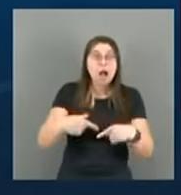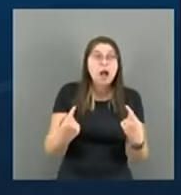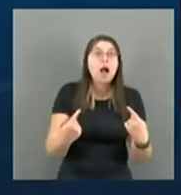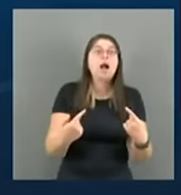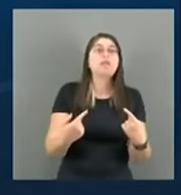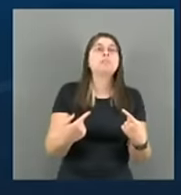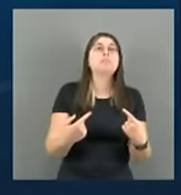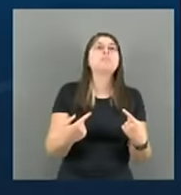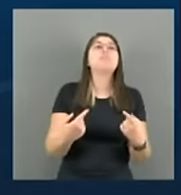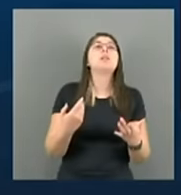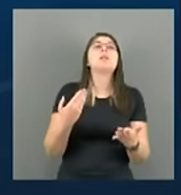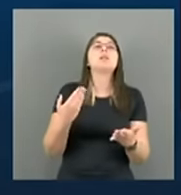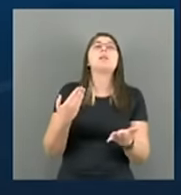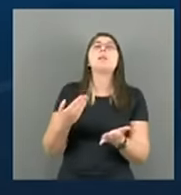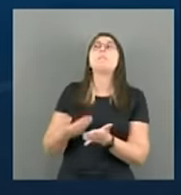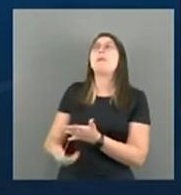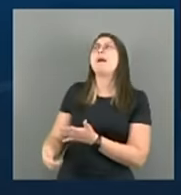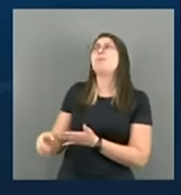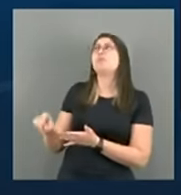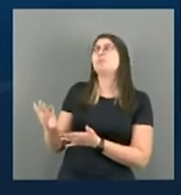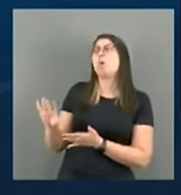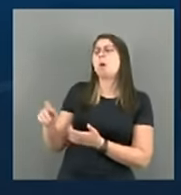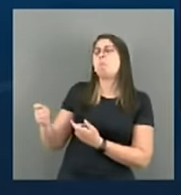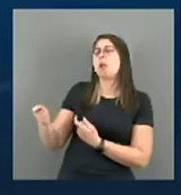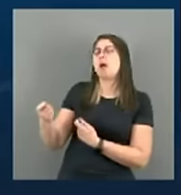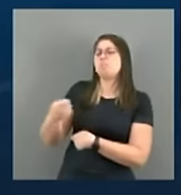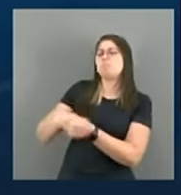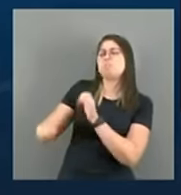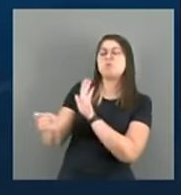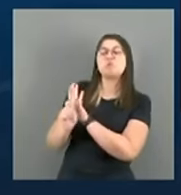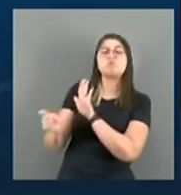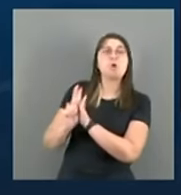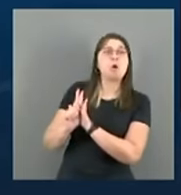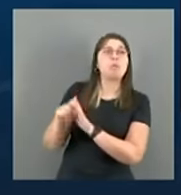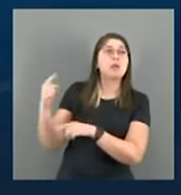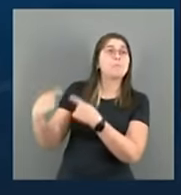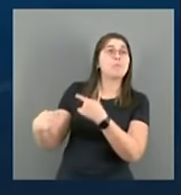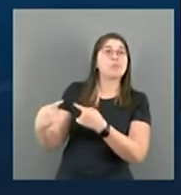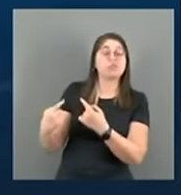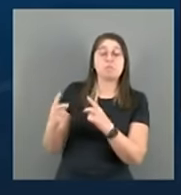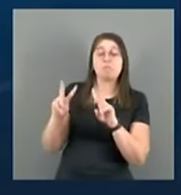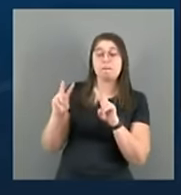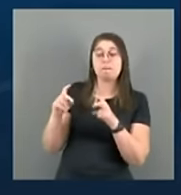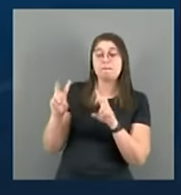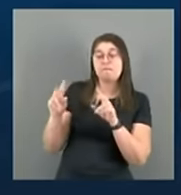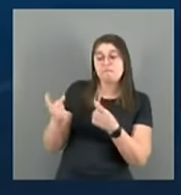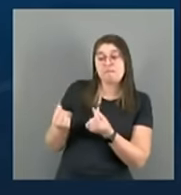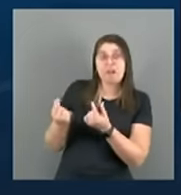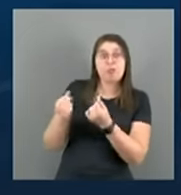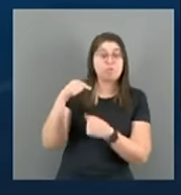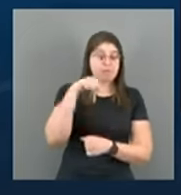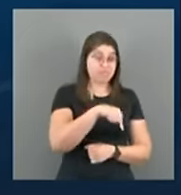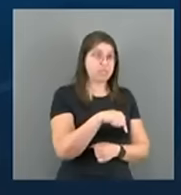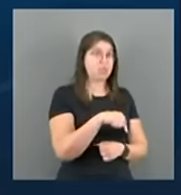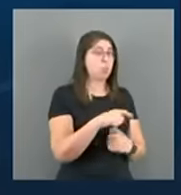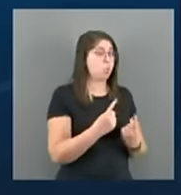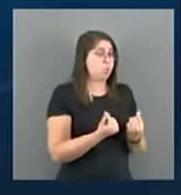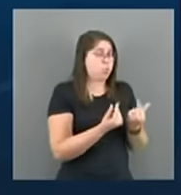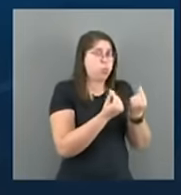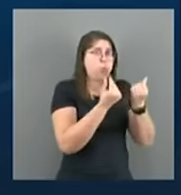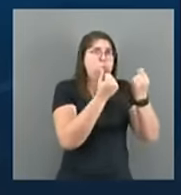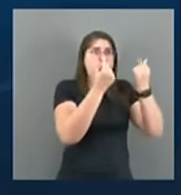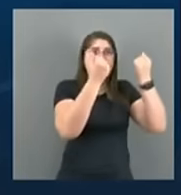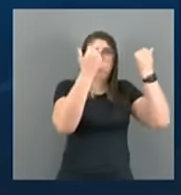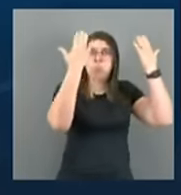só perde aí para política e tráfico de droga em questão de valores. É uma rentabilidade muito alta em muito